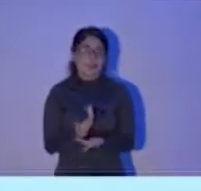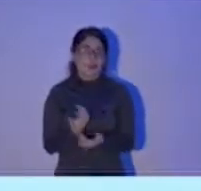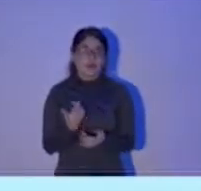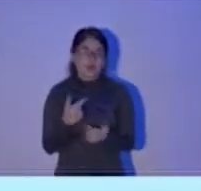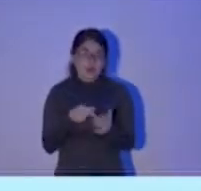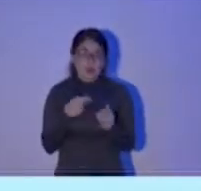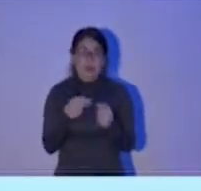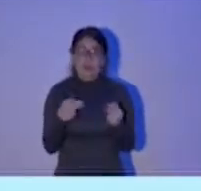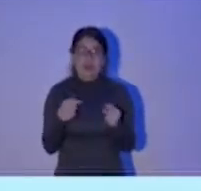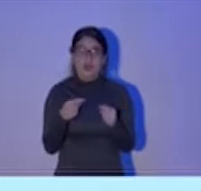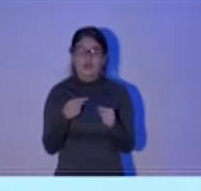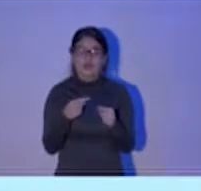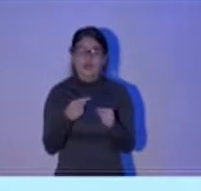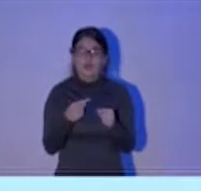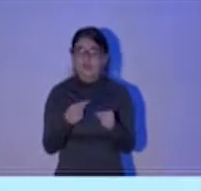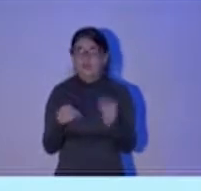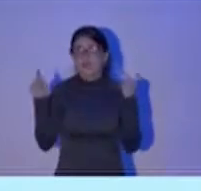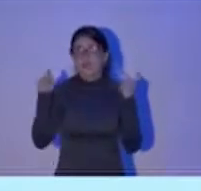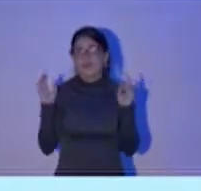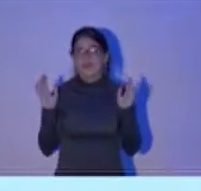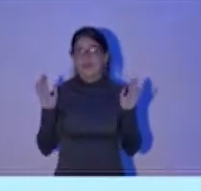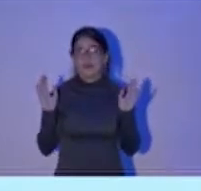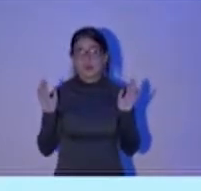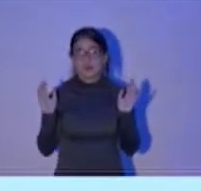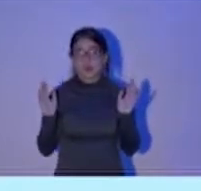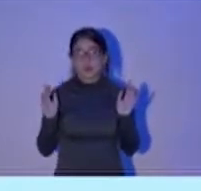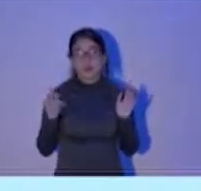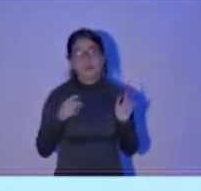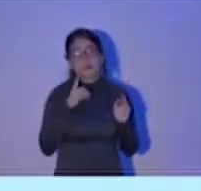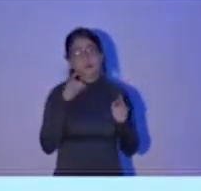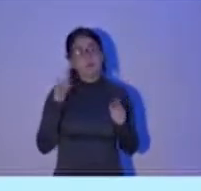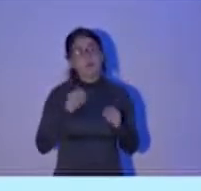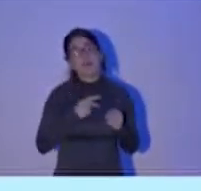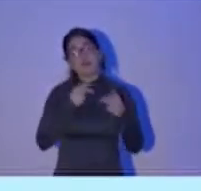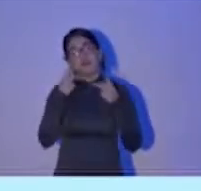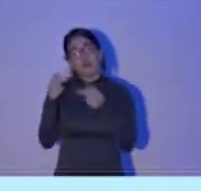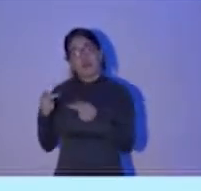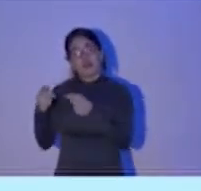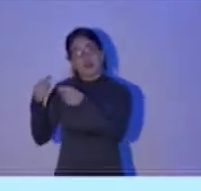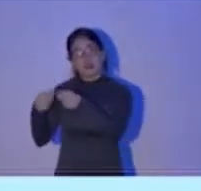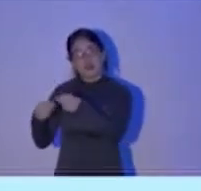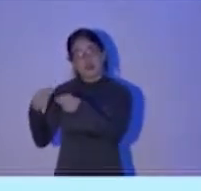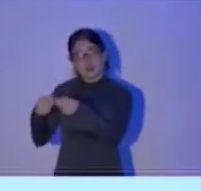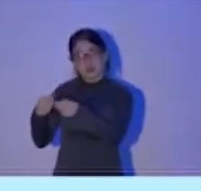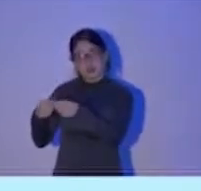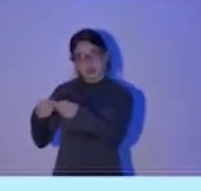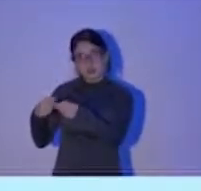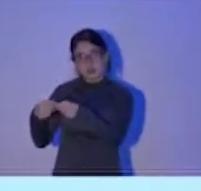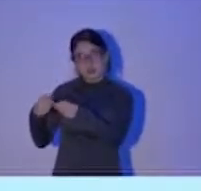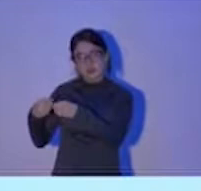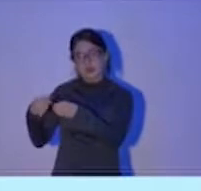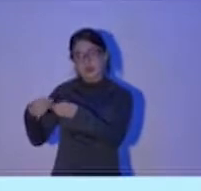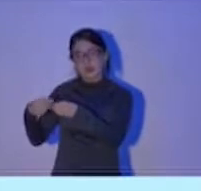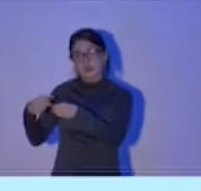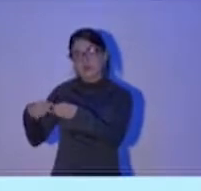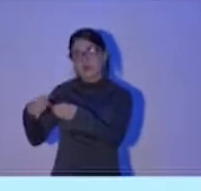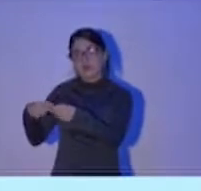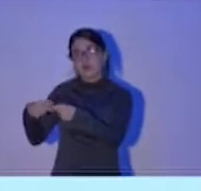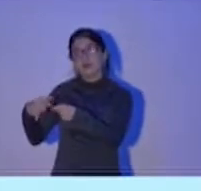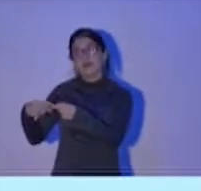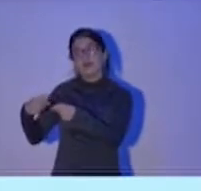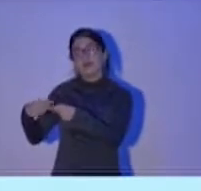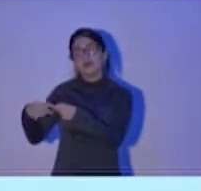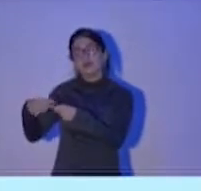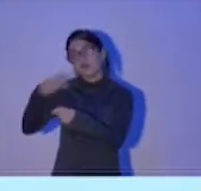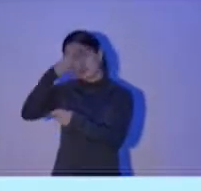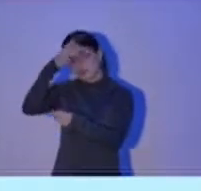nele. E outro dia eu estava visitando um município e o prefeito, eu uso esse exemplo em todos os lugares que eu vou, ele me falou